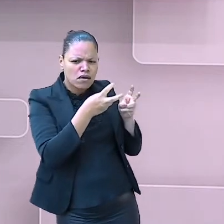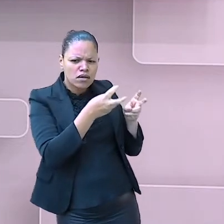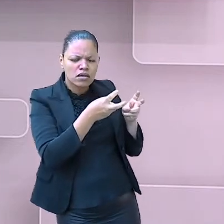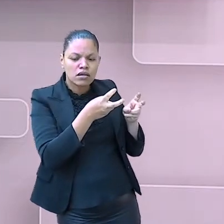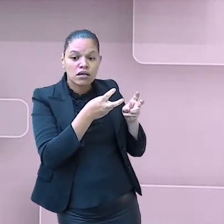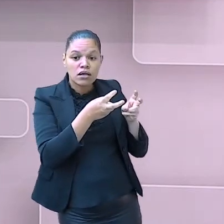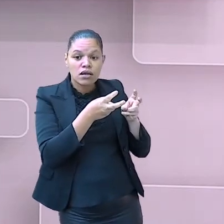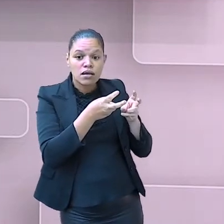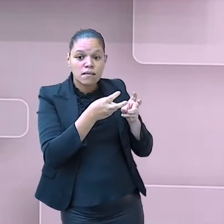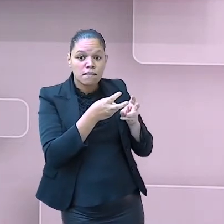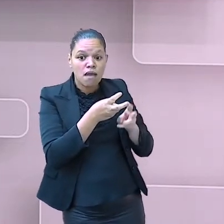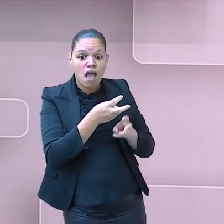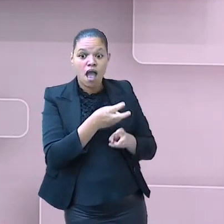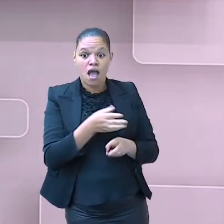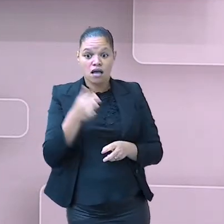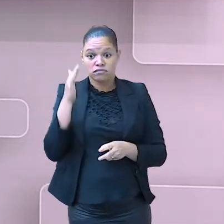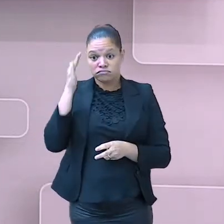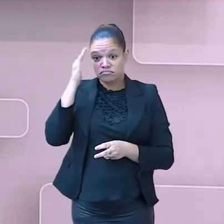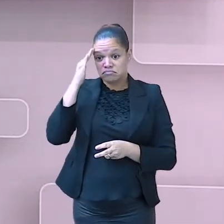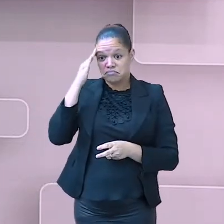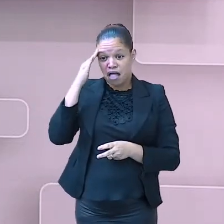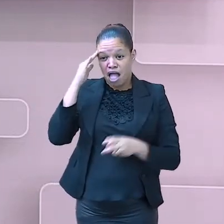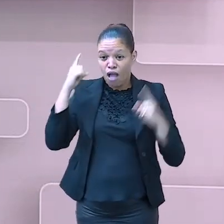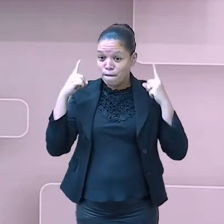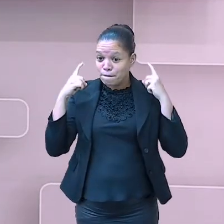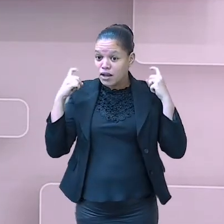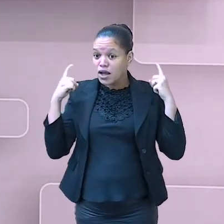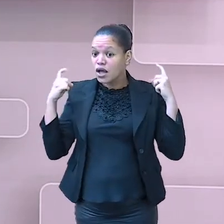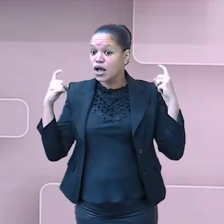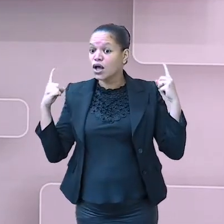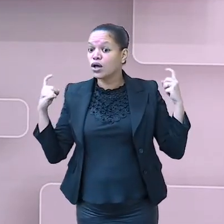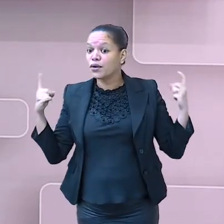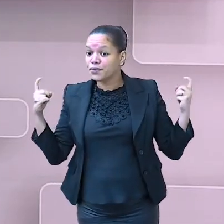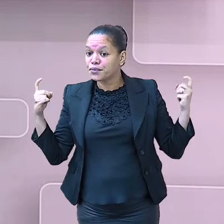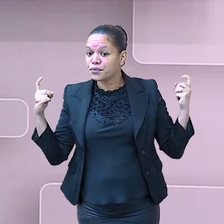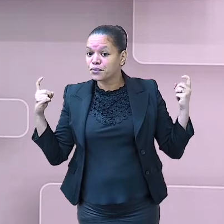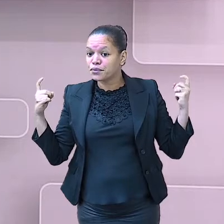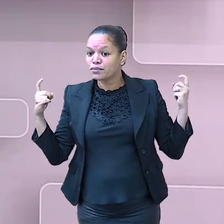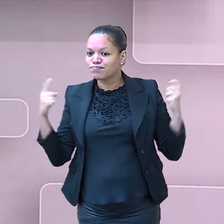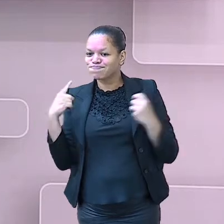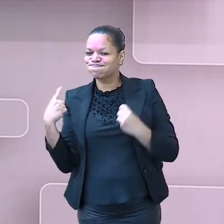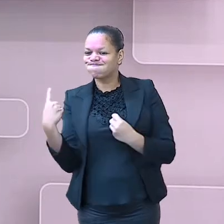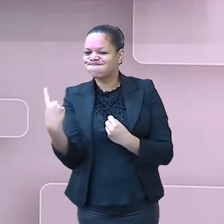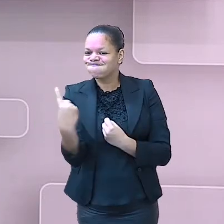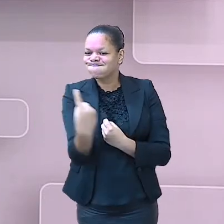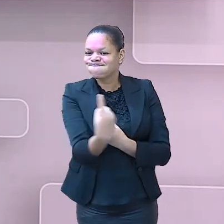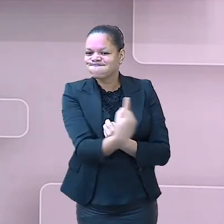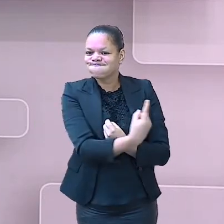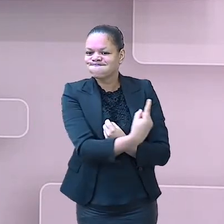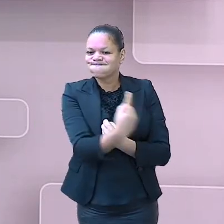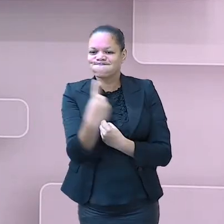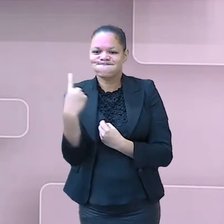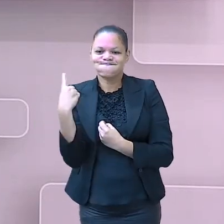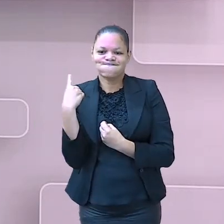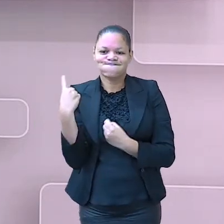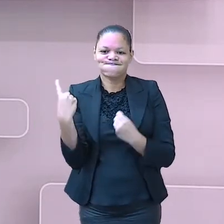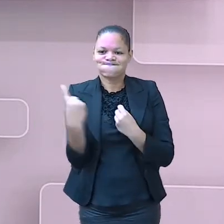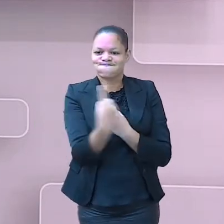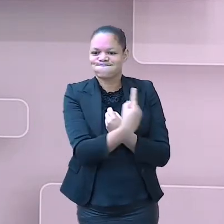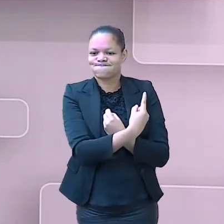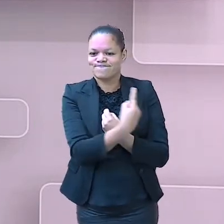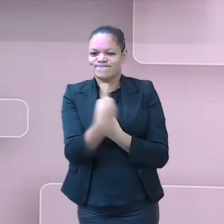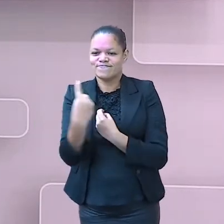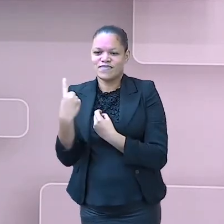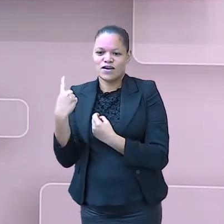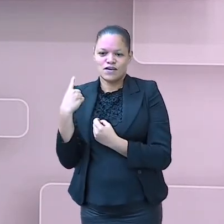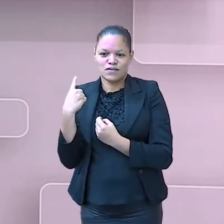você pisar, o peixe já sai, né, assustado. Então ele percebe movimentos, ele percebe quando